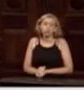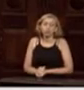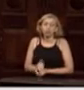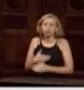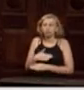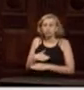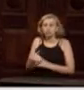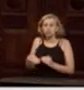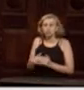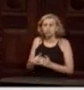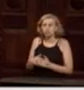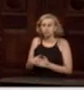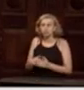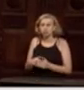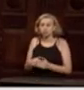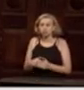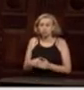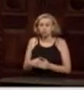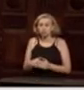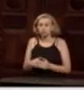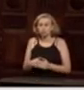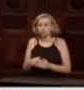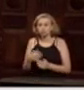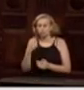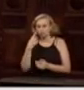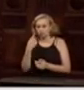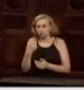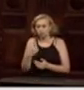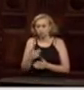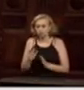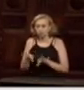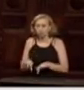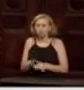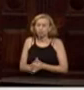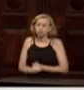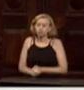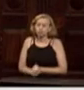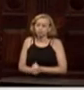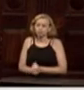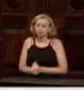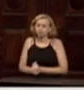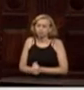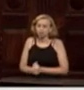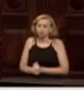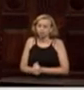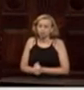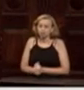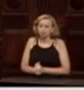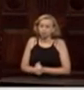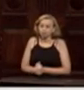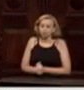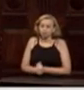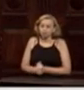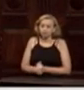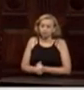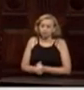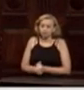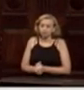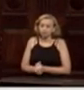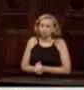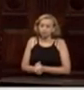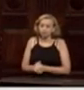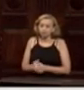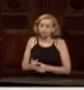aqueles envolvidos, ao final provem ou venha a ter a sua inocência